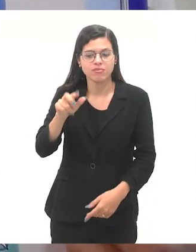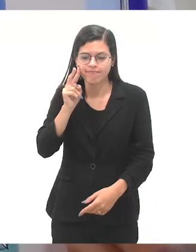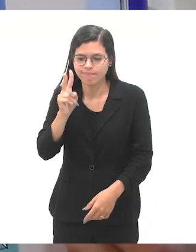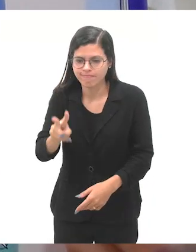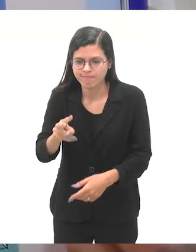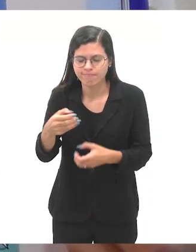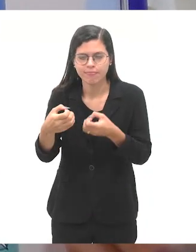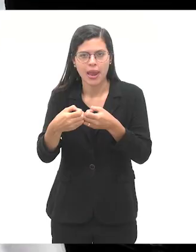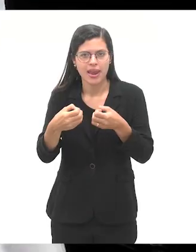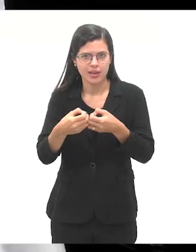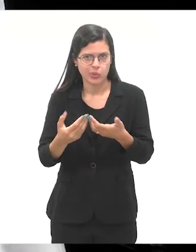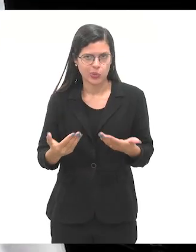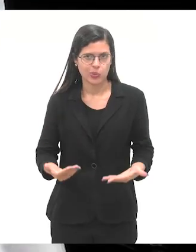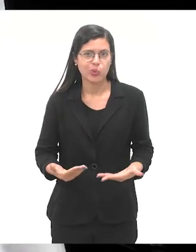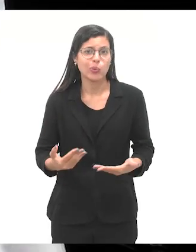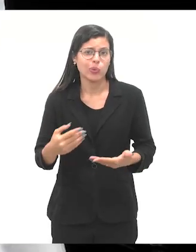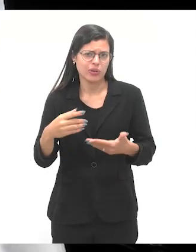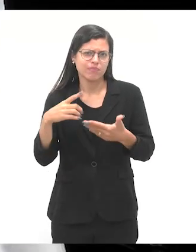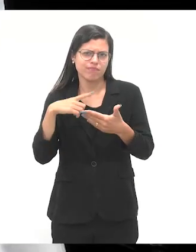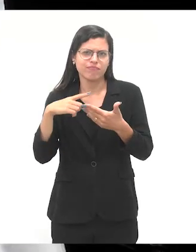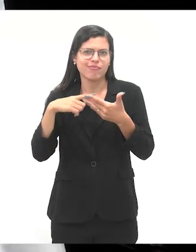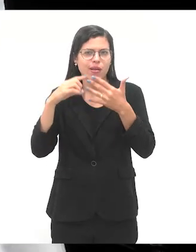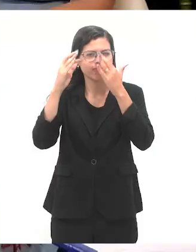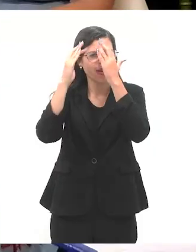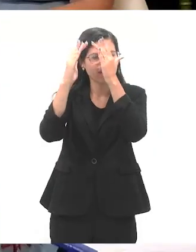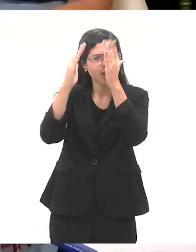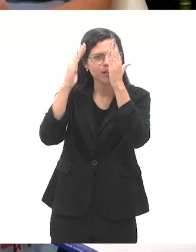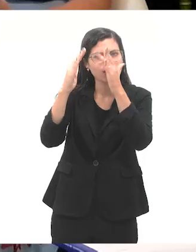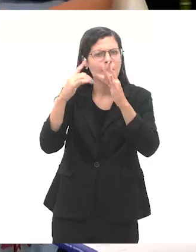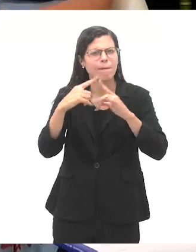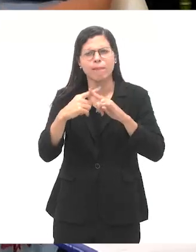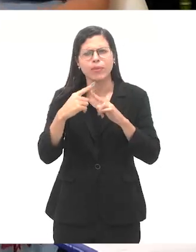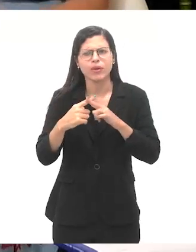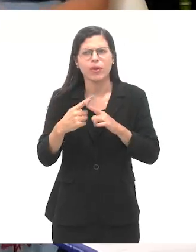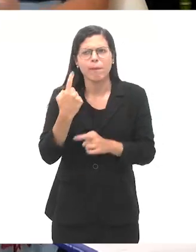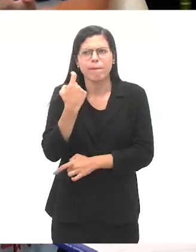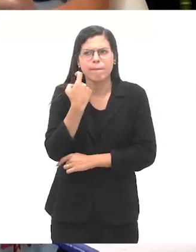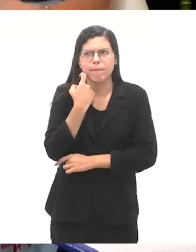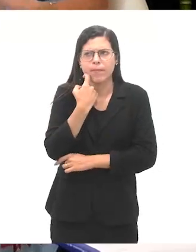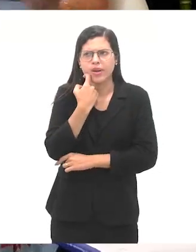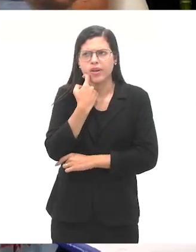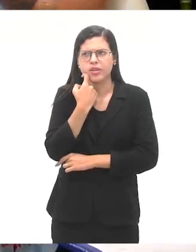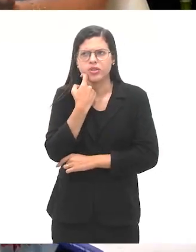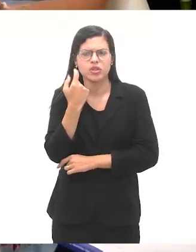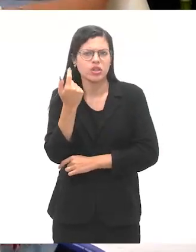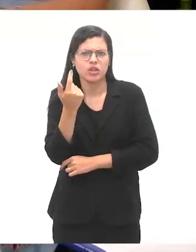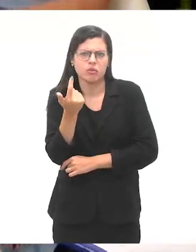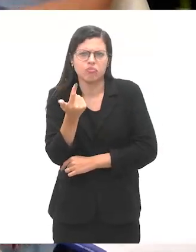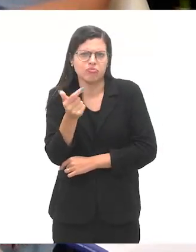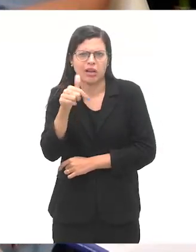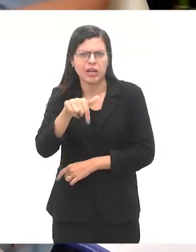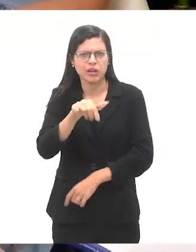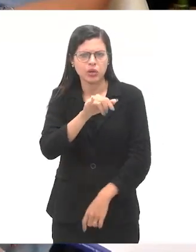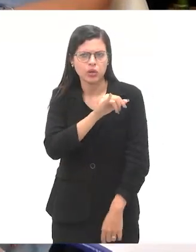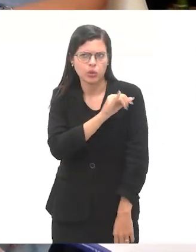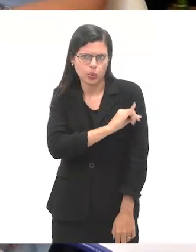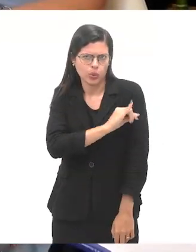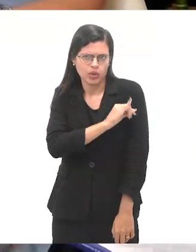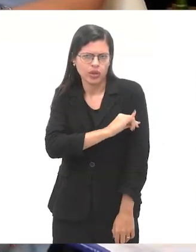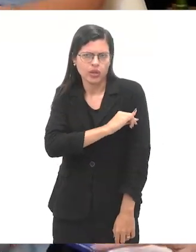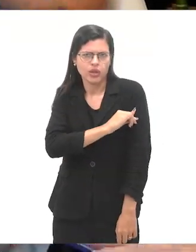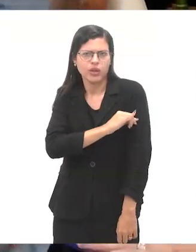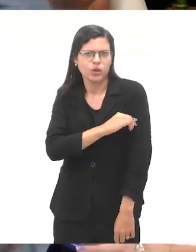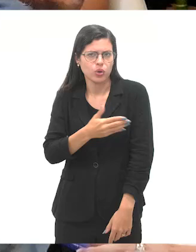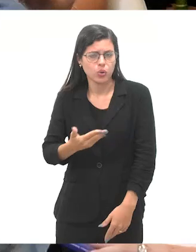rede dele. Então, traz uma série de reflexões, né? Por que um peixe que originalmente não tem essa distribuição aqui na